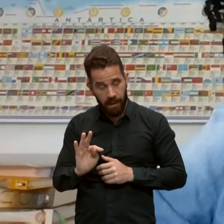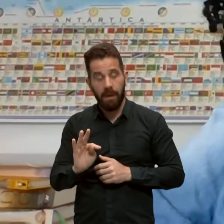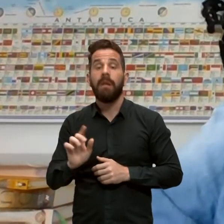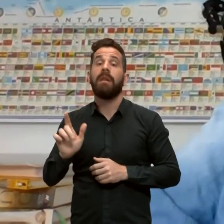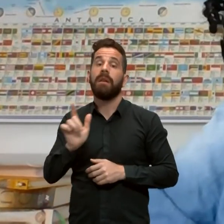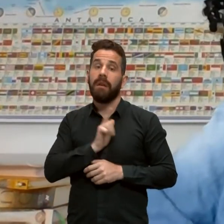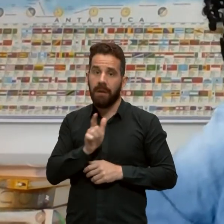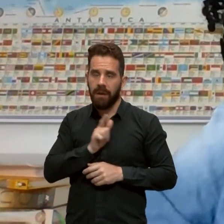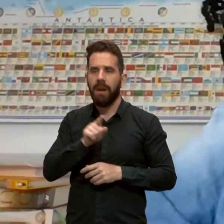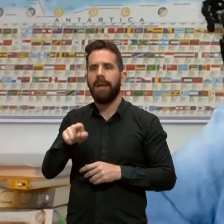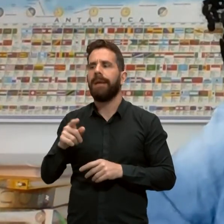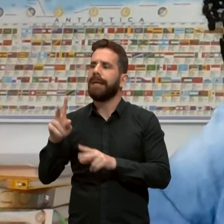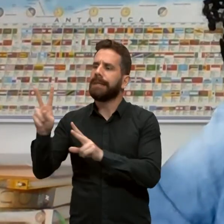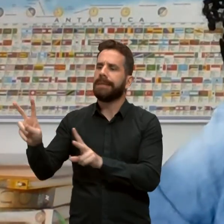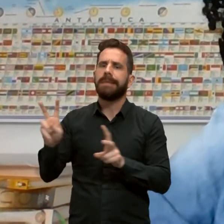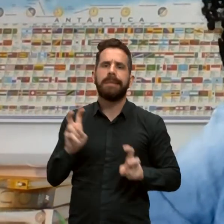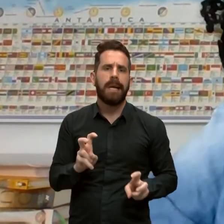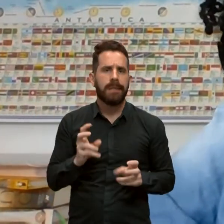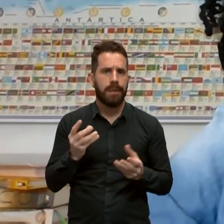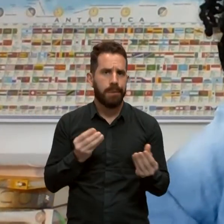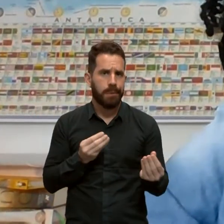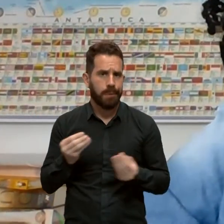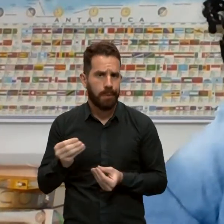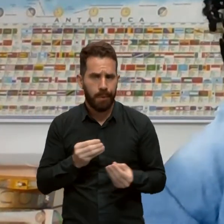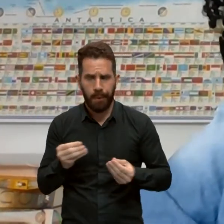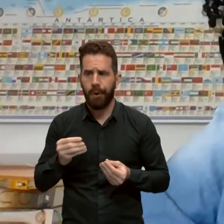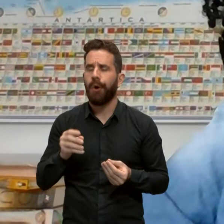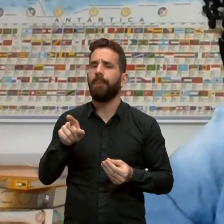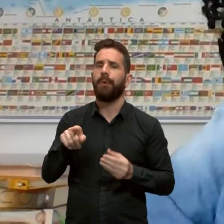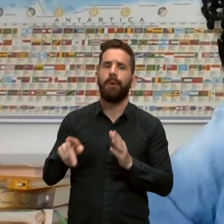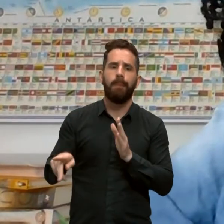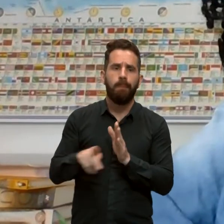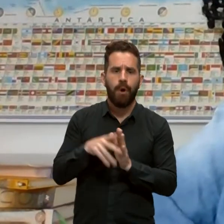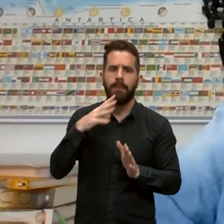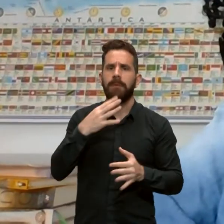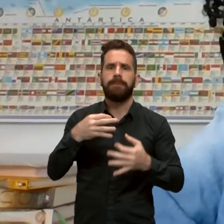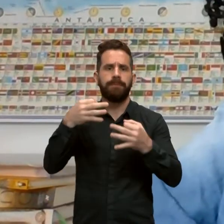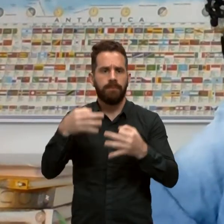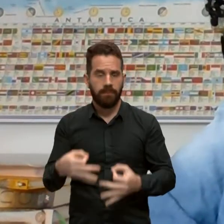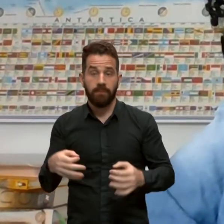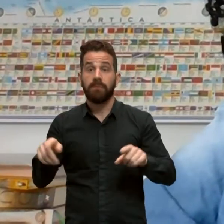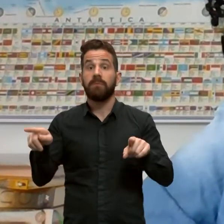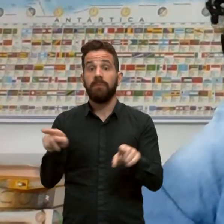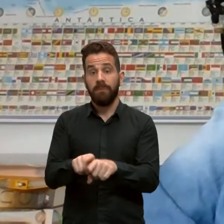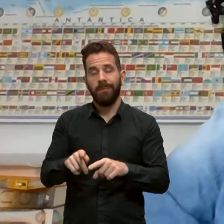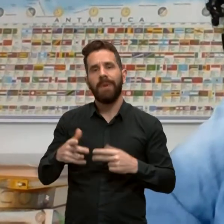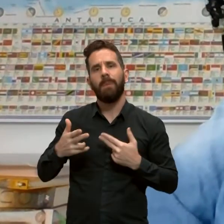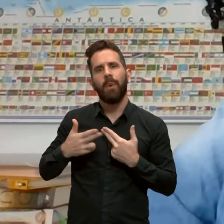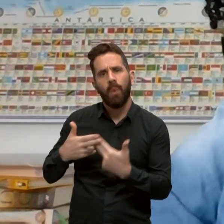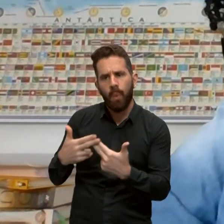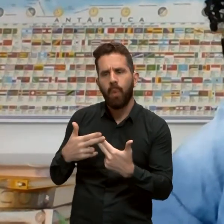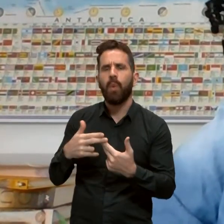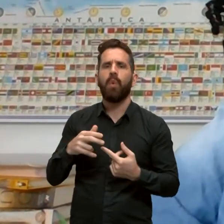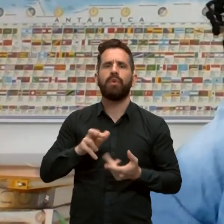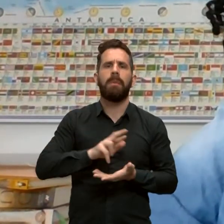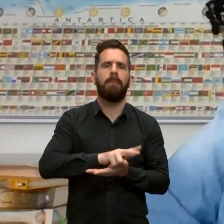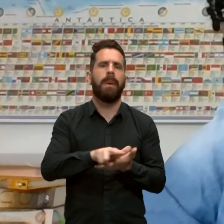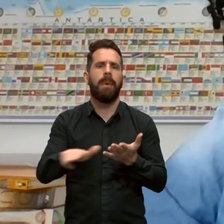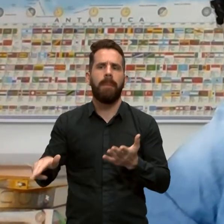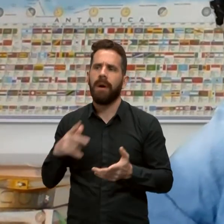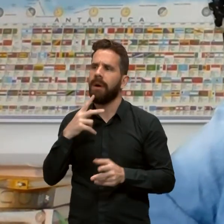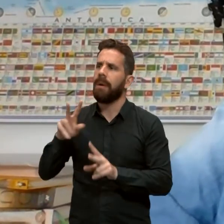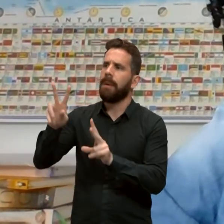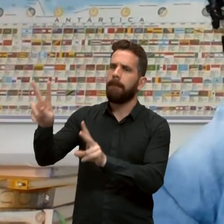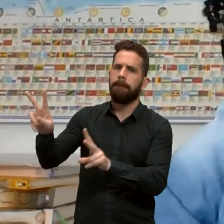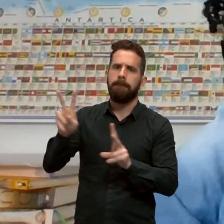de citações usadas de forma correta, da utilização de diferentes fontes para